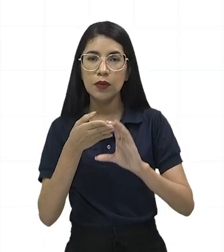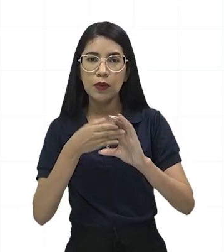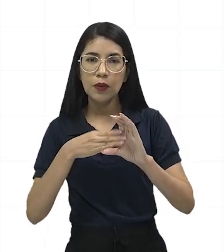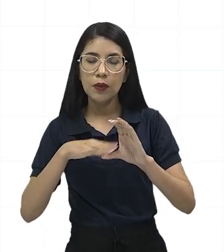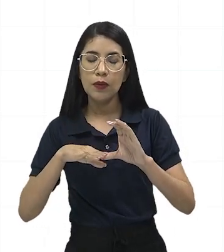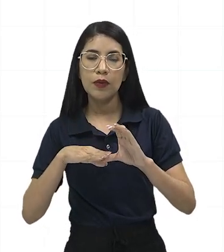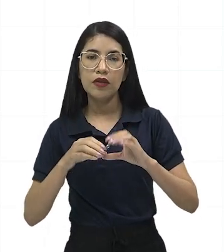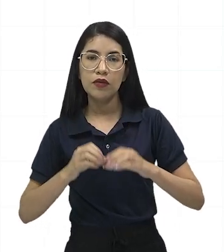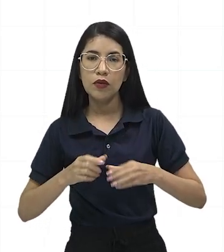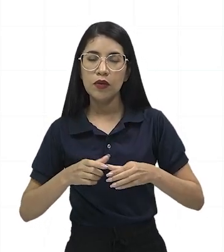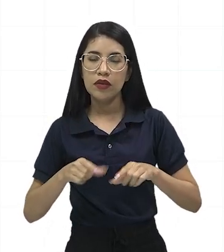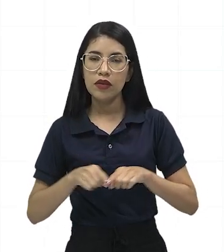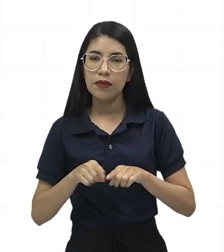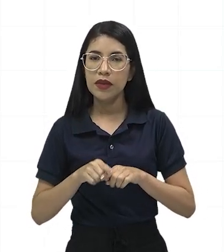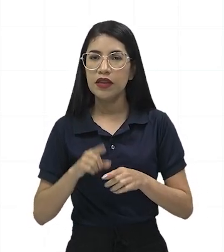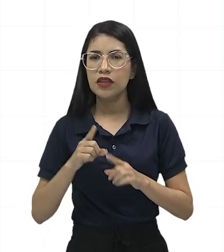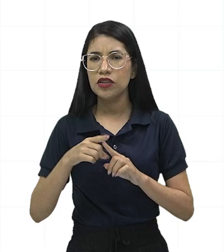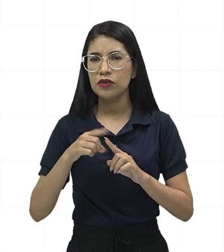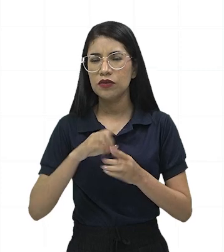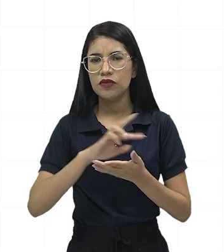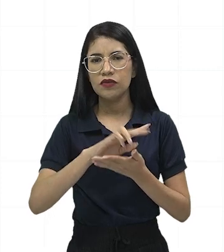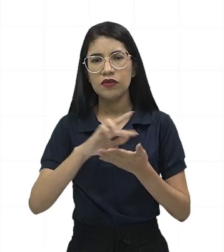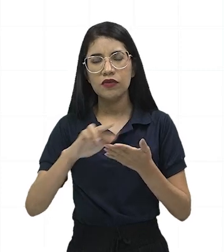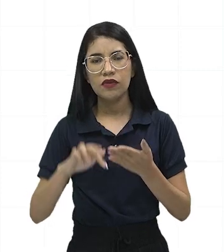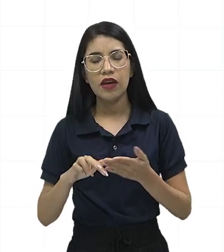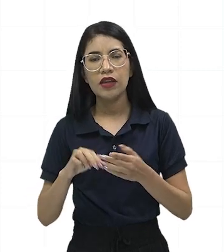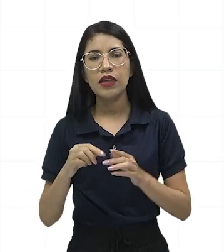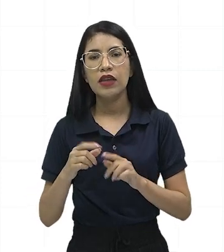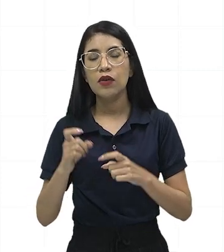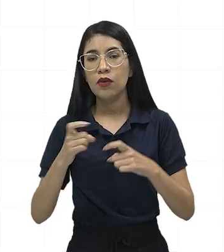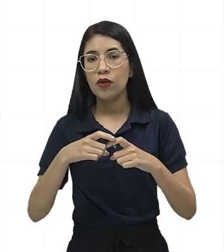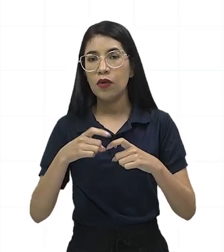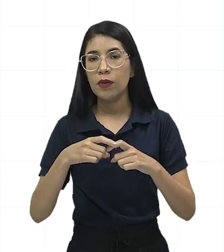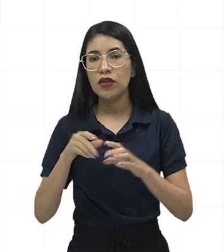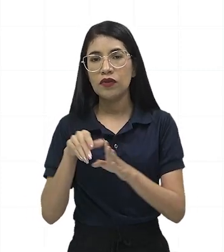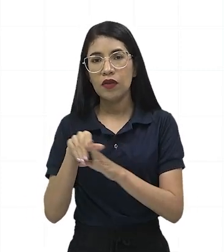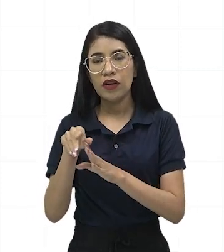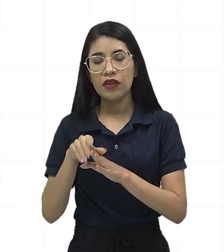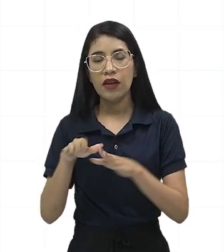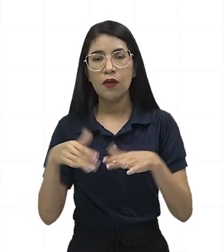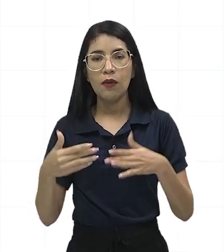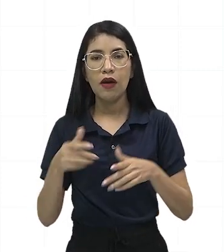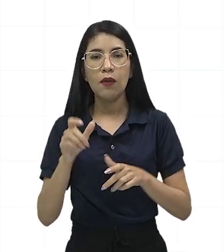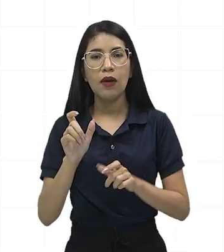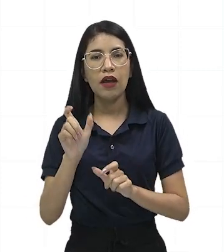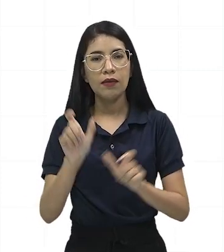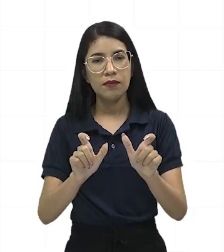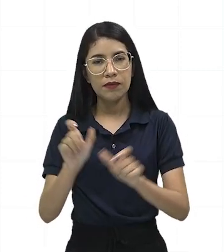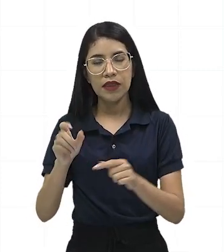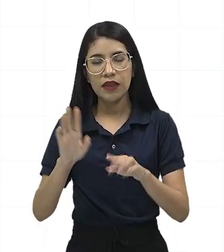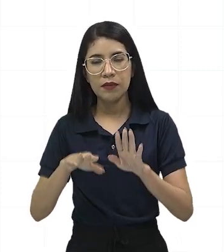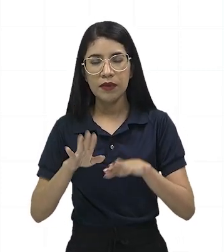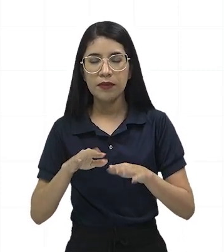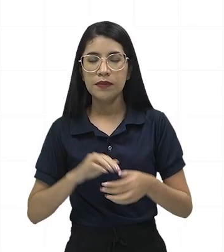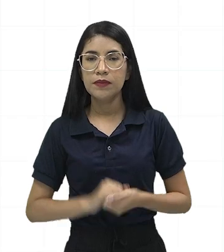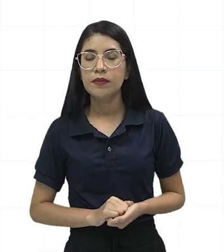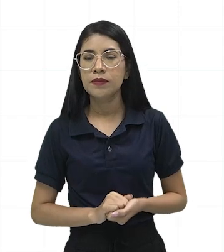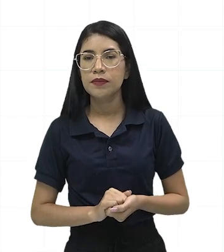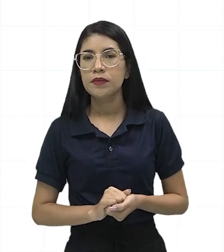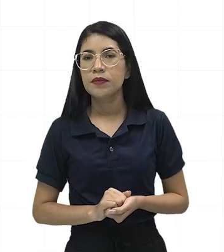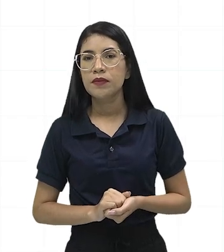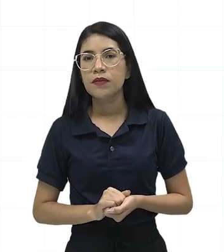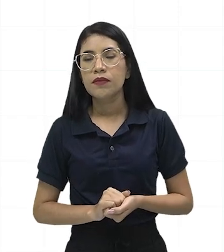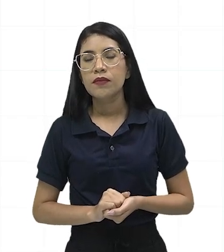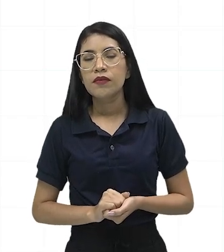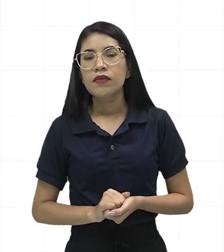e por haver vários tipos de DIU, o médico deve indicar o mais adequado para cada pessoa. Bom, um outro dispositivo